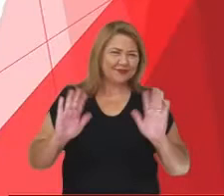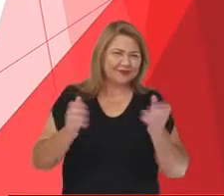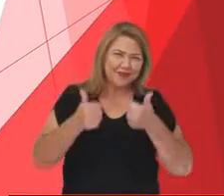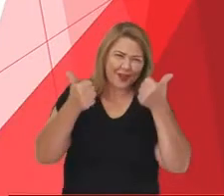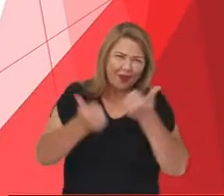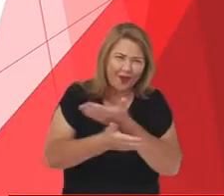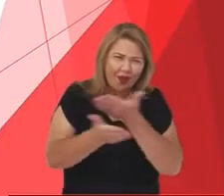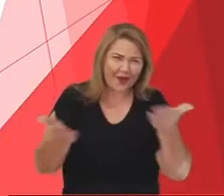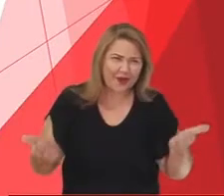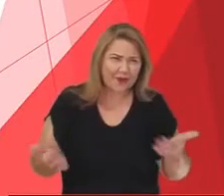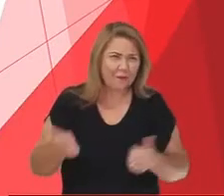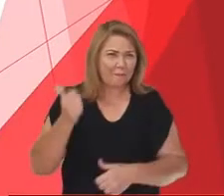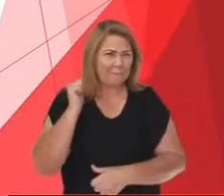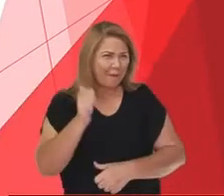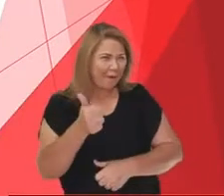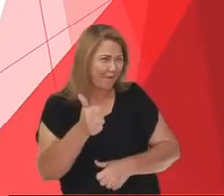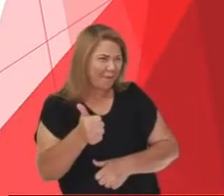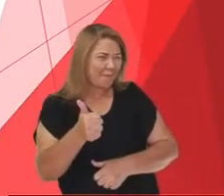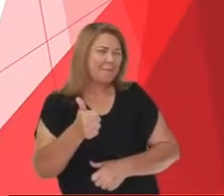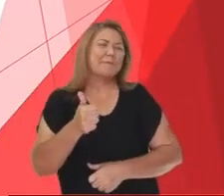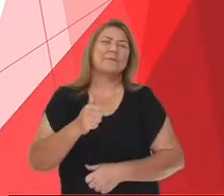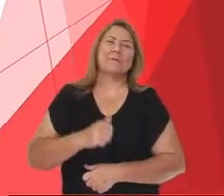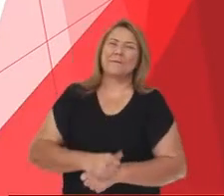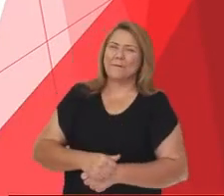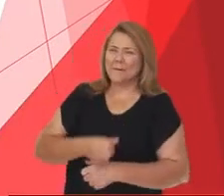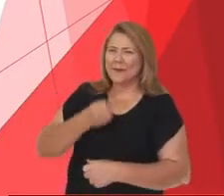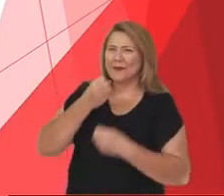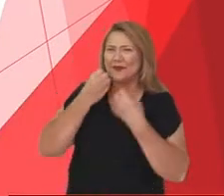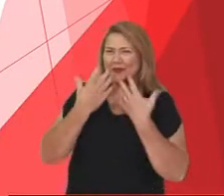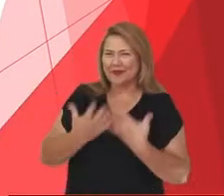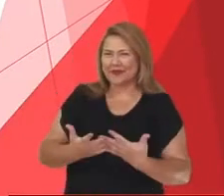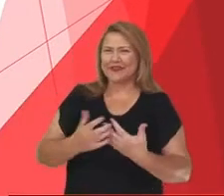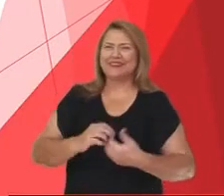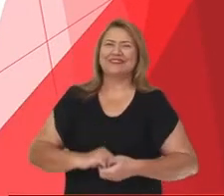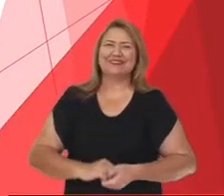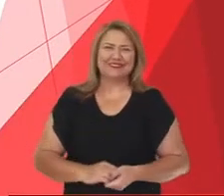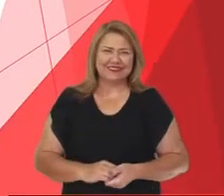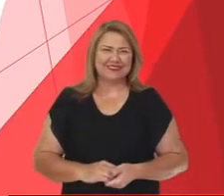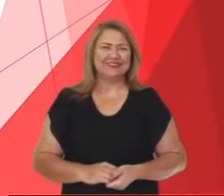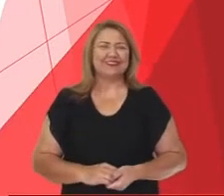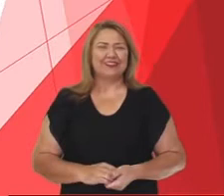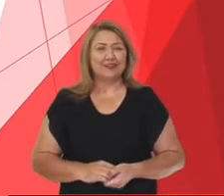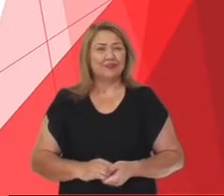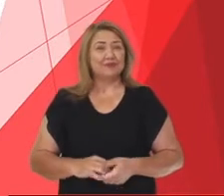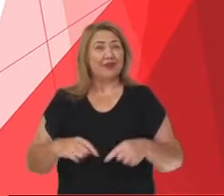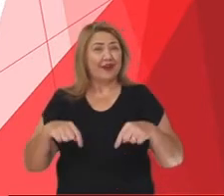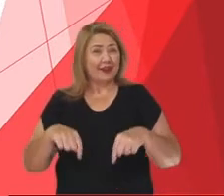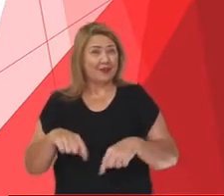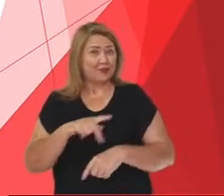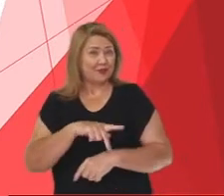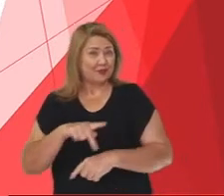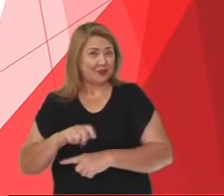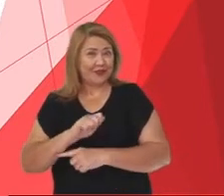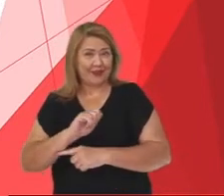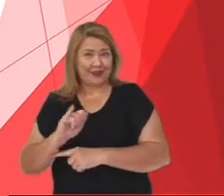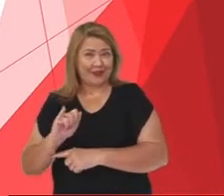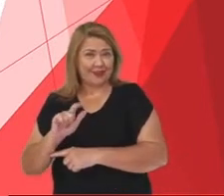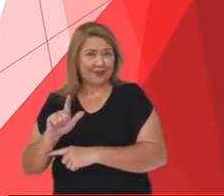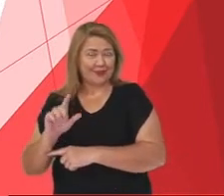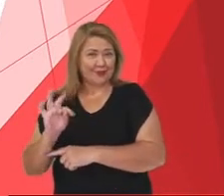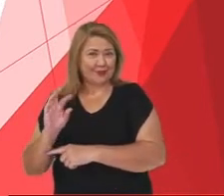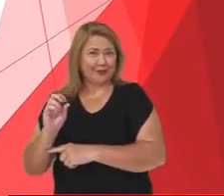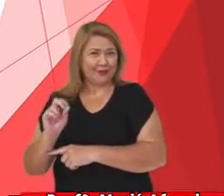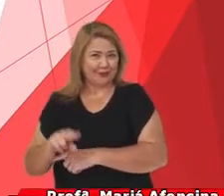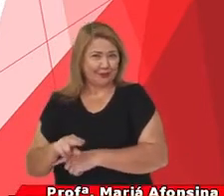Fala, meus melhores! E aí? Bom ou não bom? Bom demais da conta, né? Olha só, por aqui, professor Ailton Domingos na